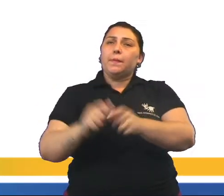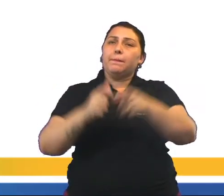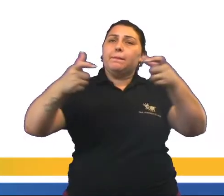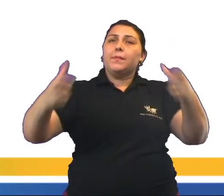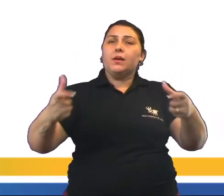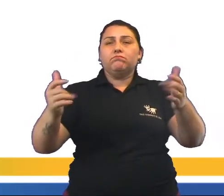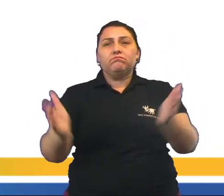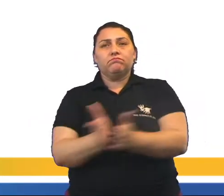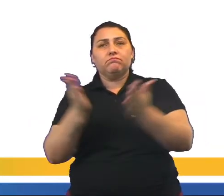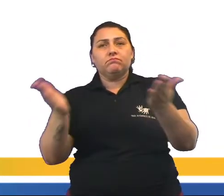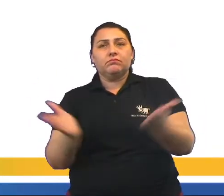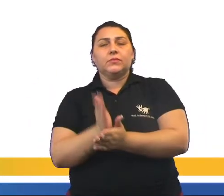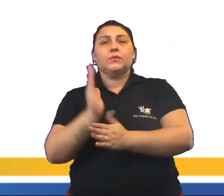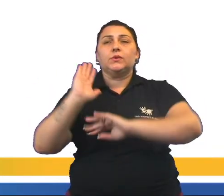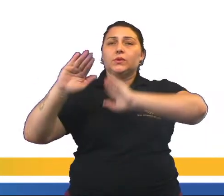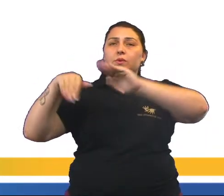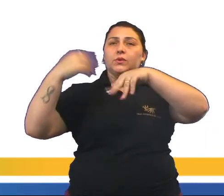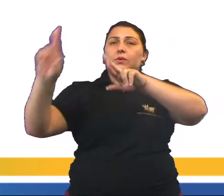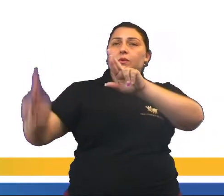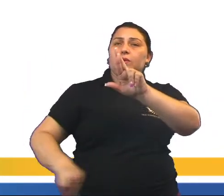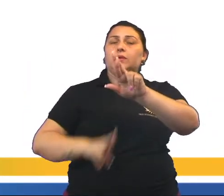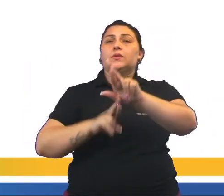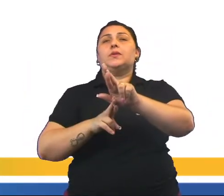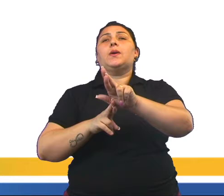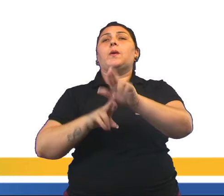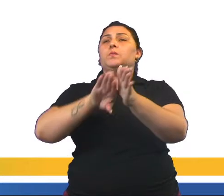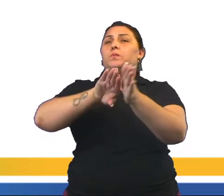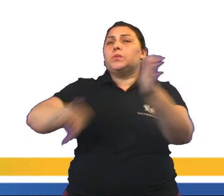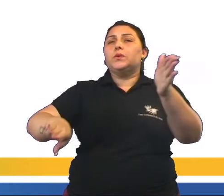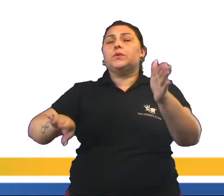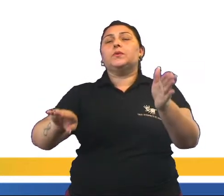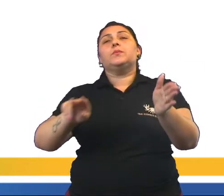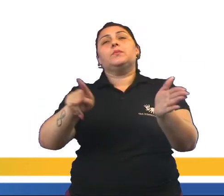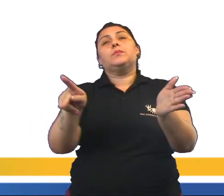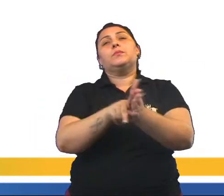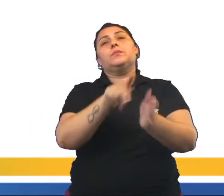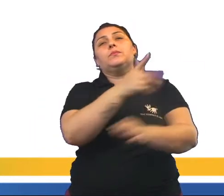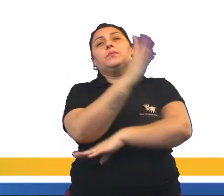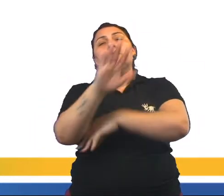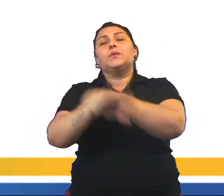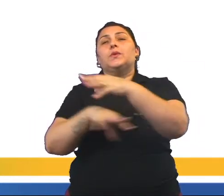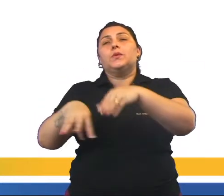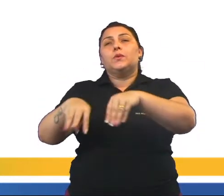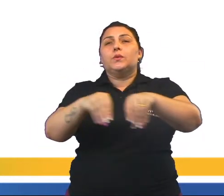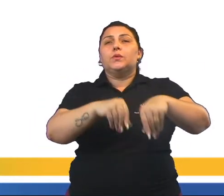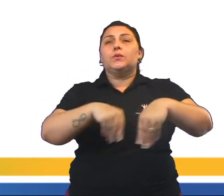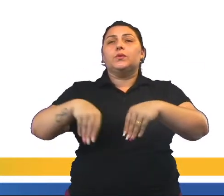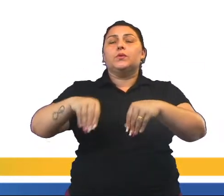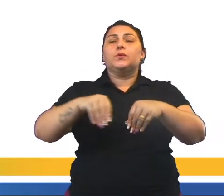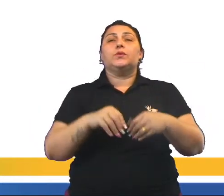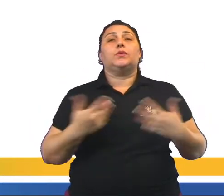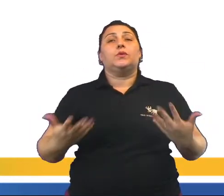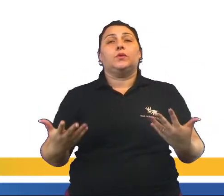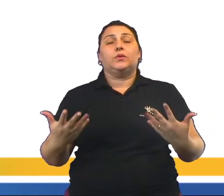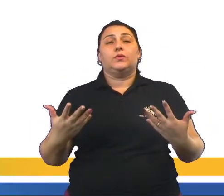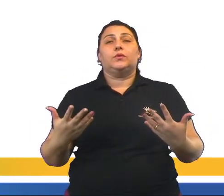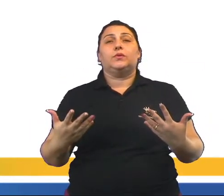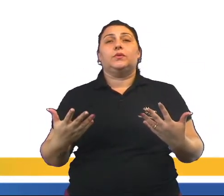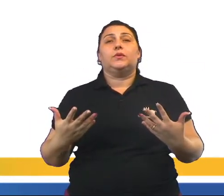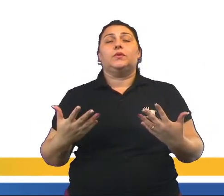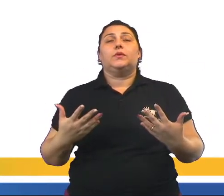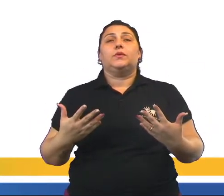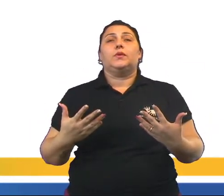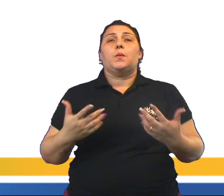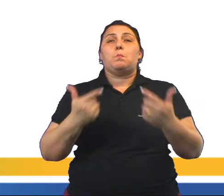desenvolvimento sustentável, esses recursos que vão sendo cada vez mais tirados da natureza, o solo que foi totalmente esgotado, ele